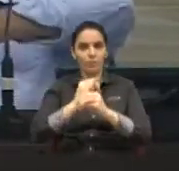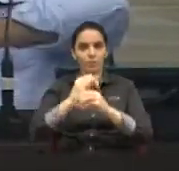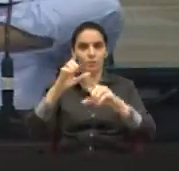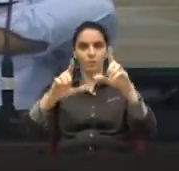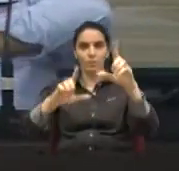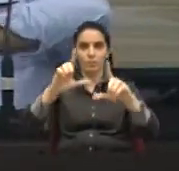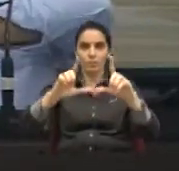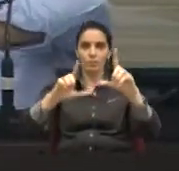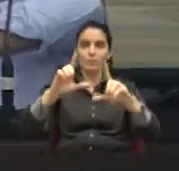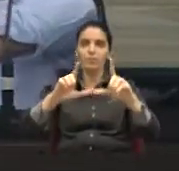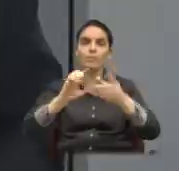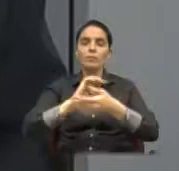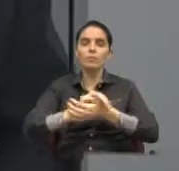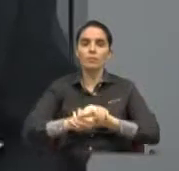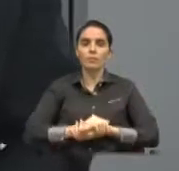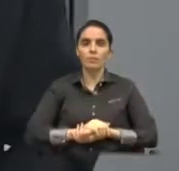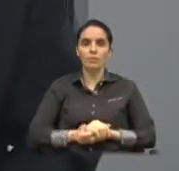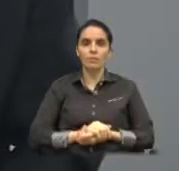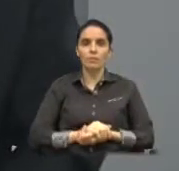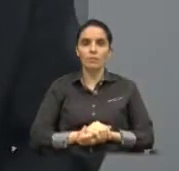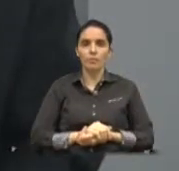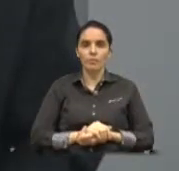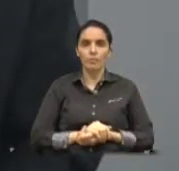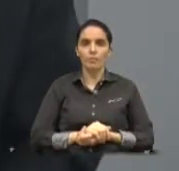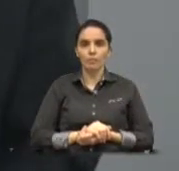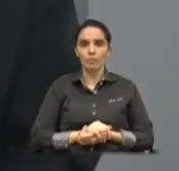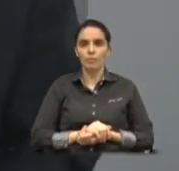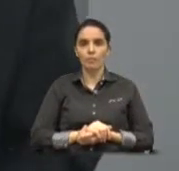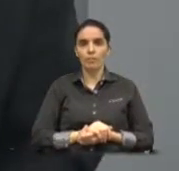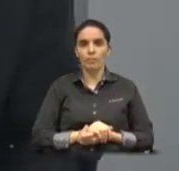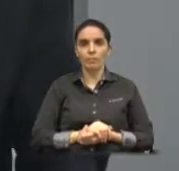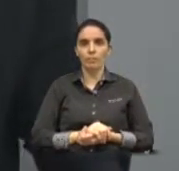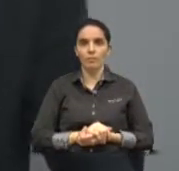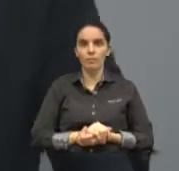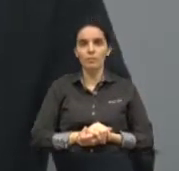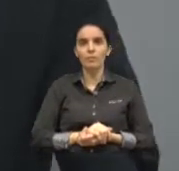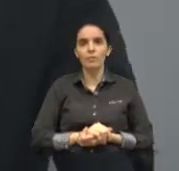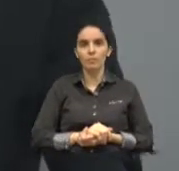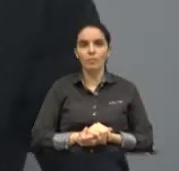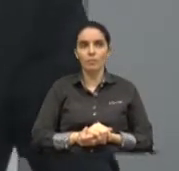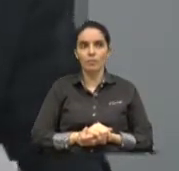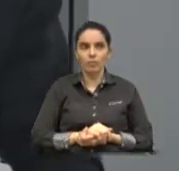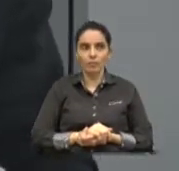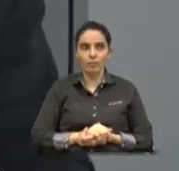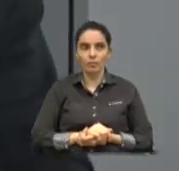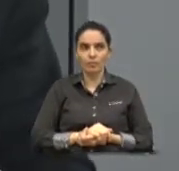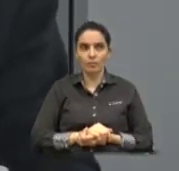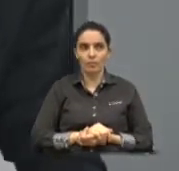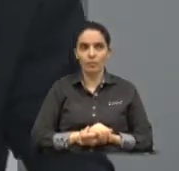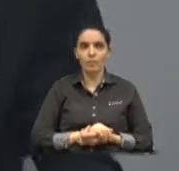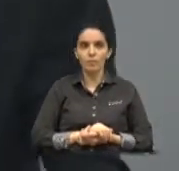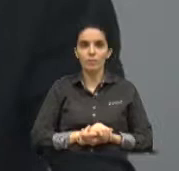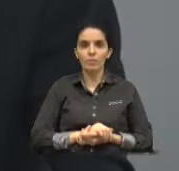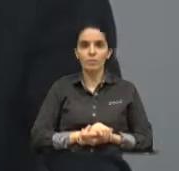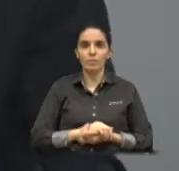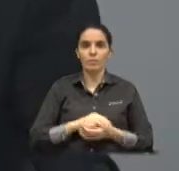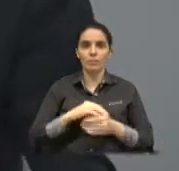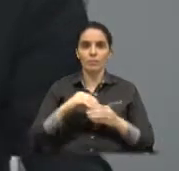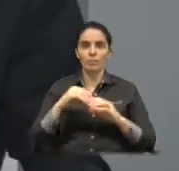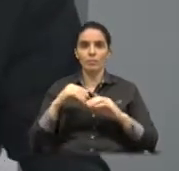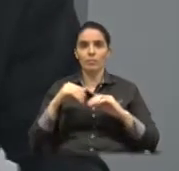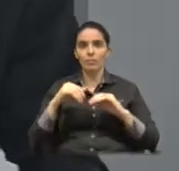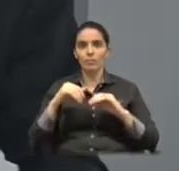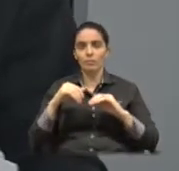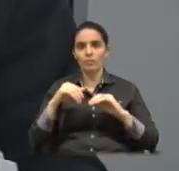televisão. A propositura desse protesto foi de comum acordo